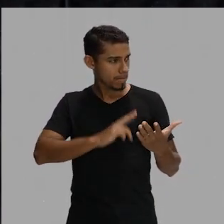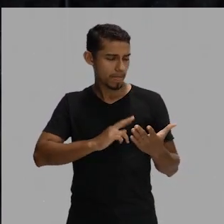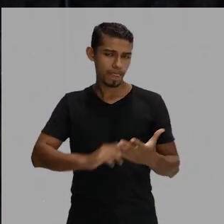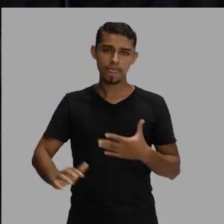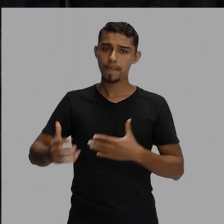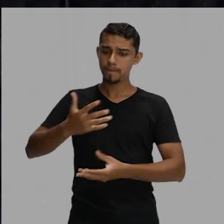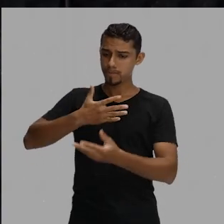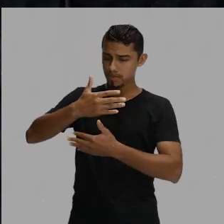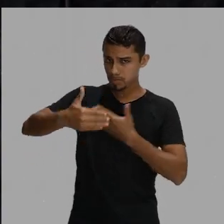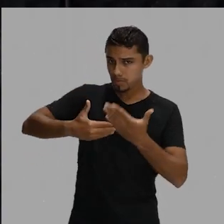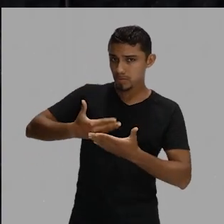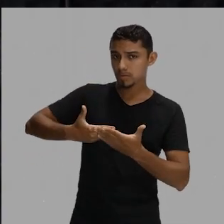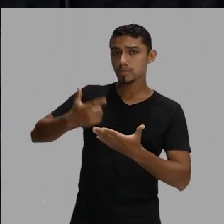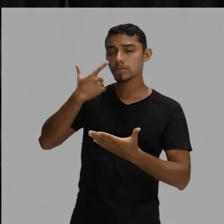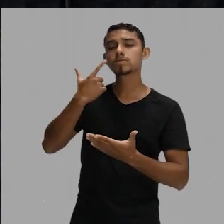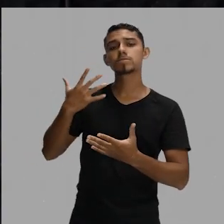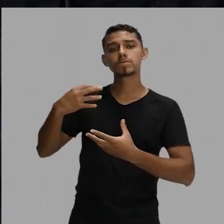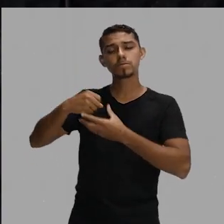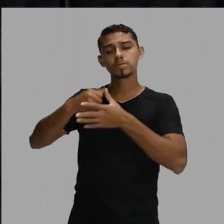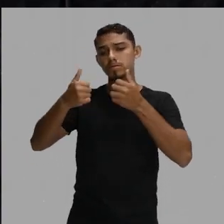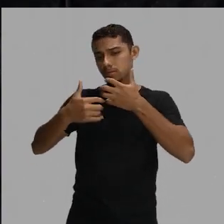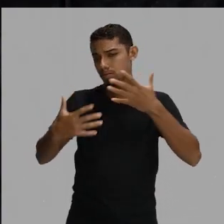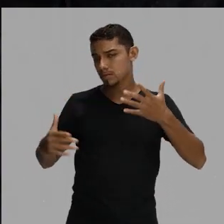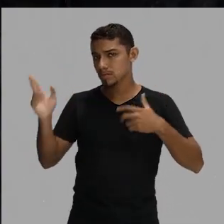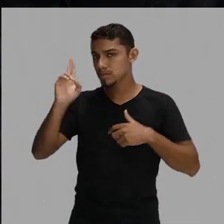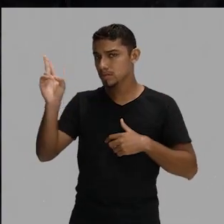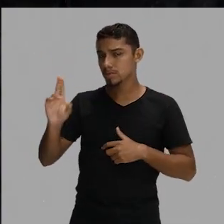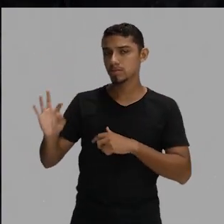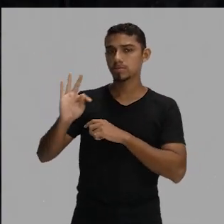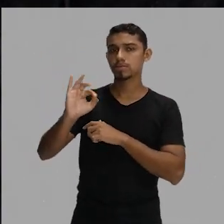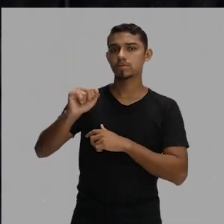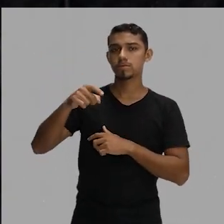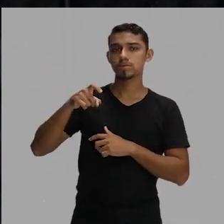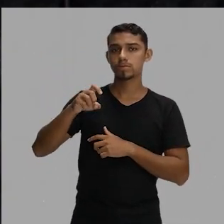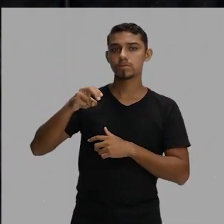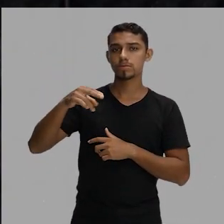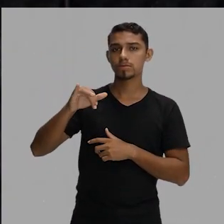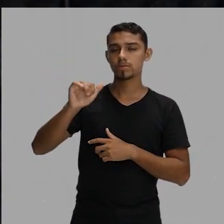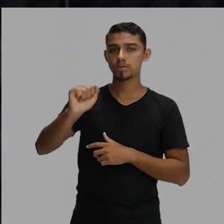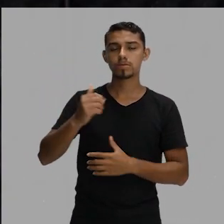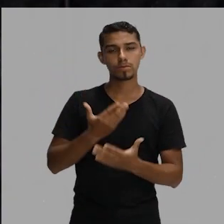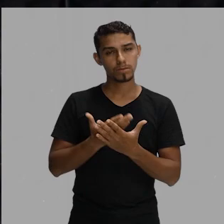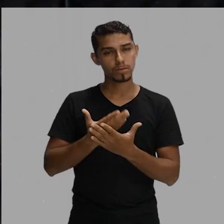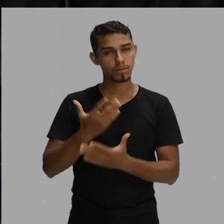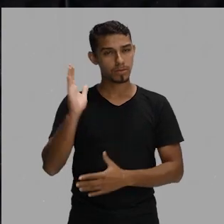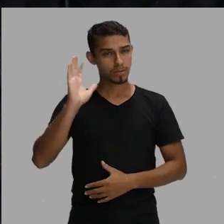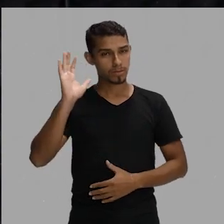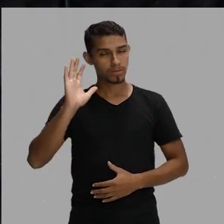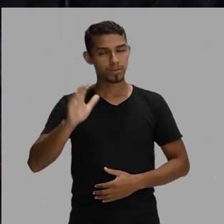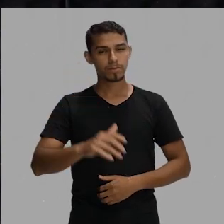envolvam esse assunto de classificação de seres vivos. Espero vocês na próxima aula. Tchau, tchau.